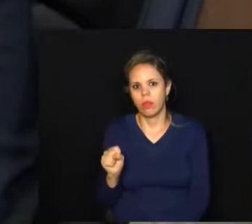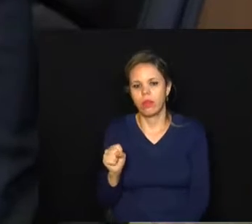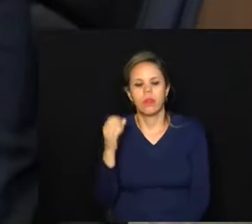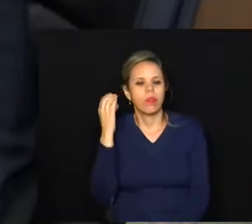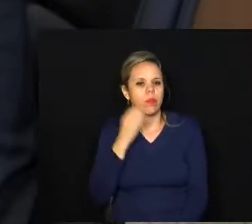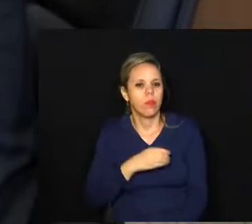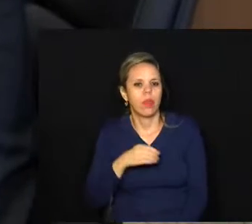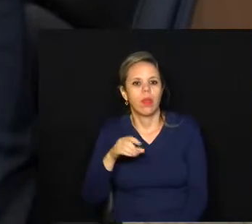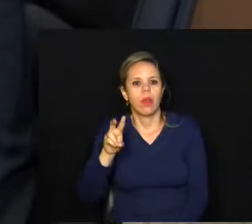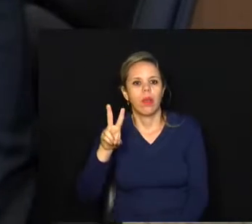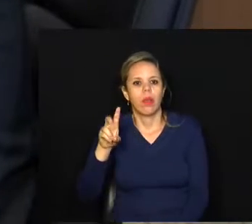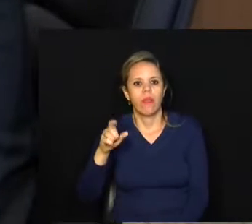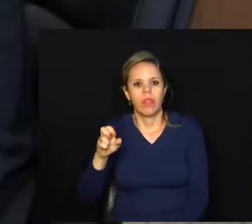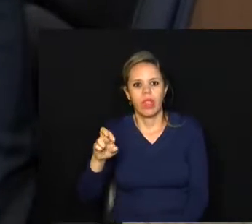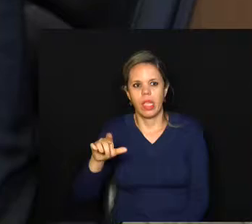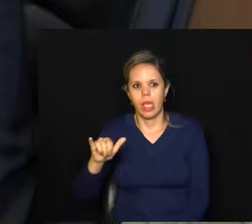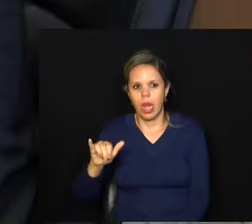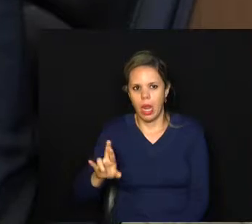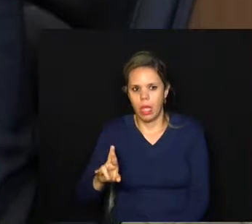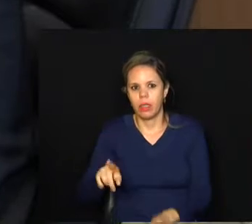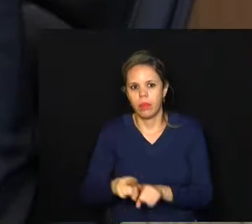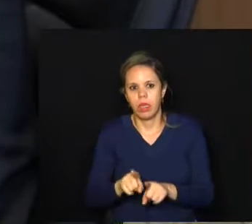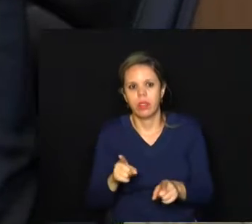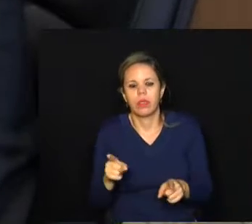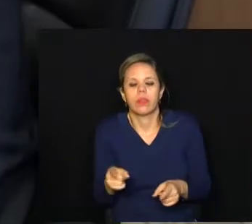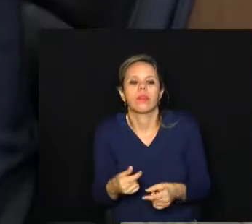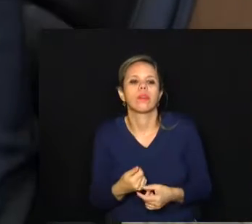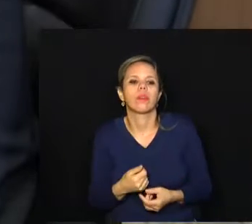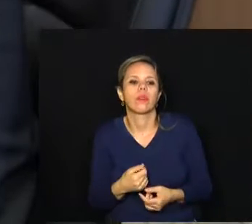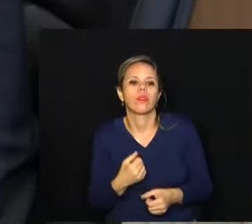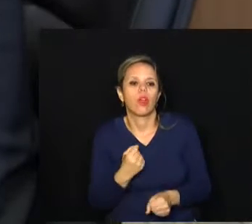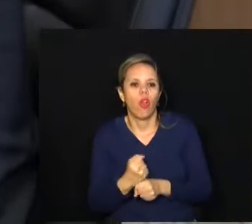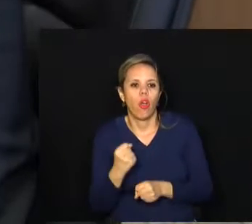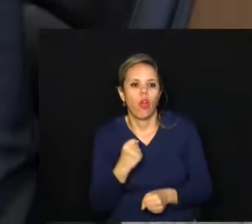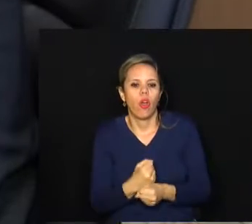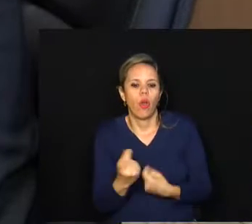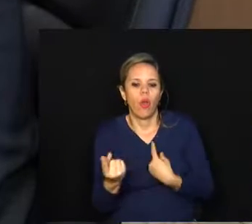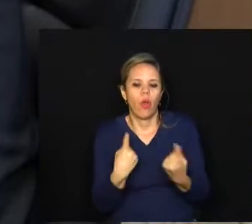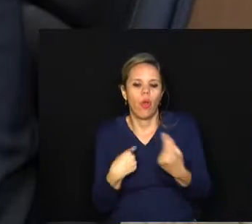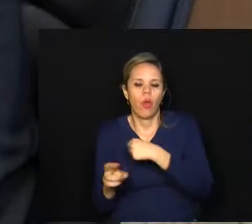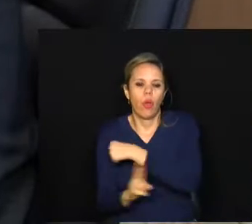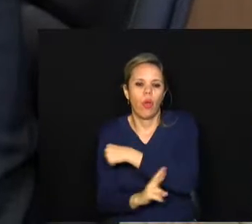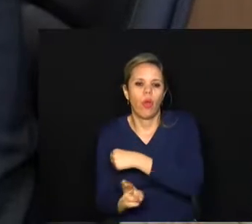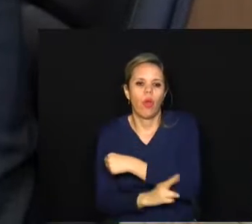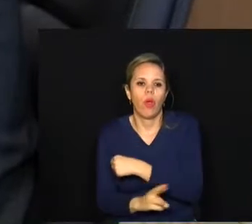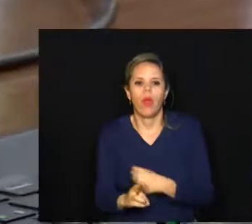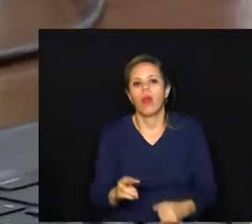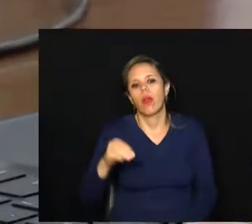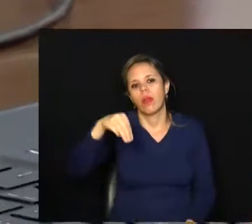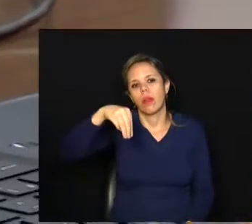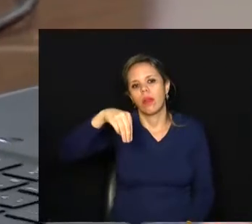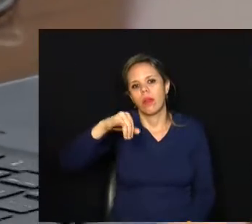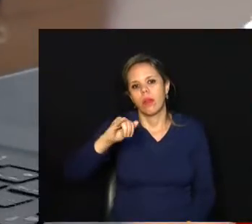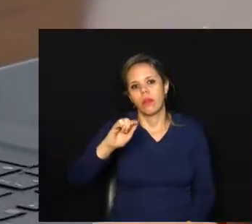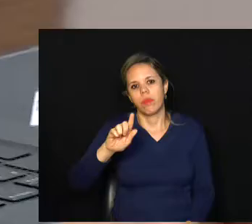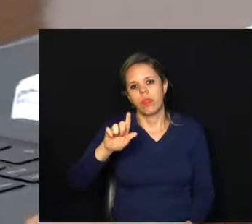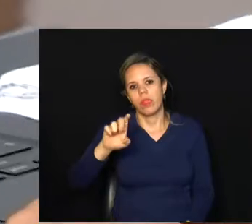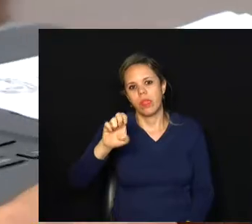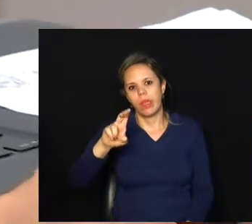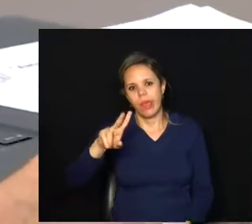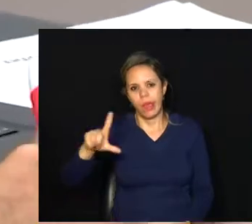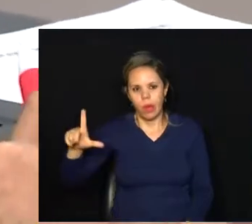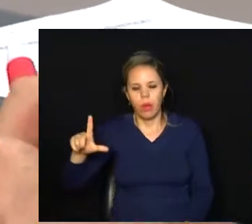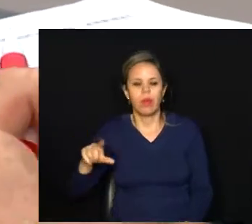Macris. A primeira parte da reunião tratou da duplicação da rodovia Miguel Melhado Campos, a